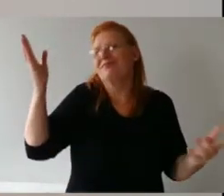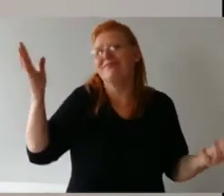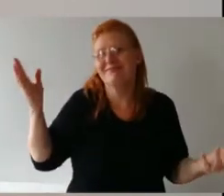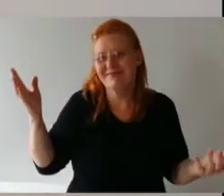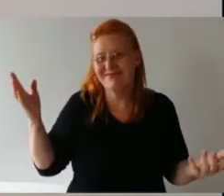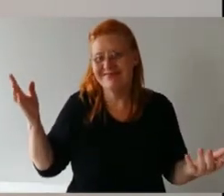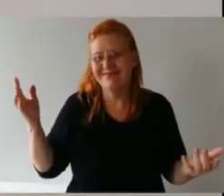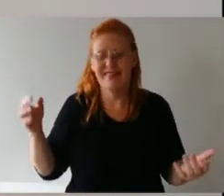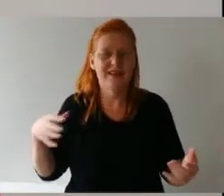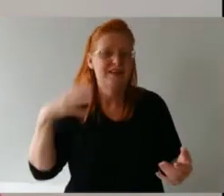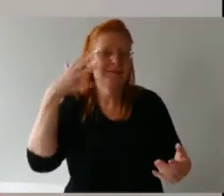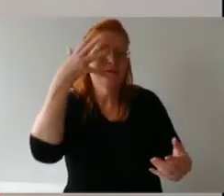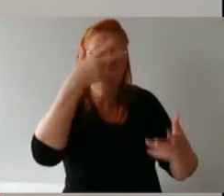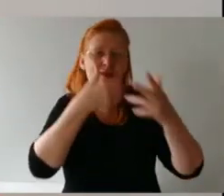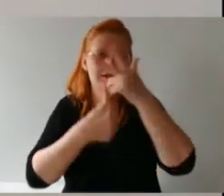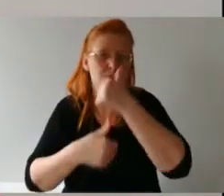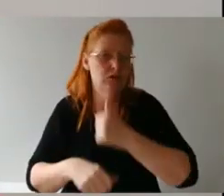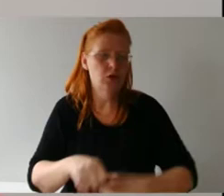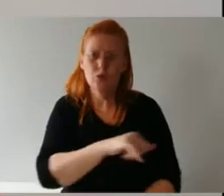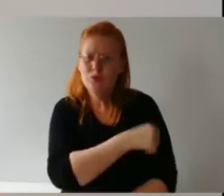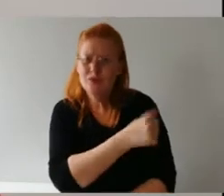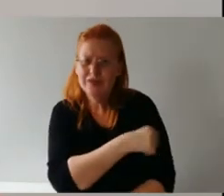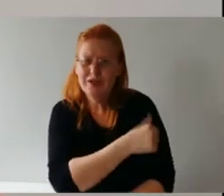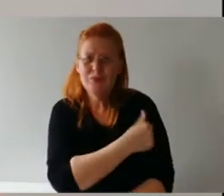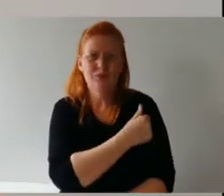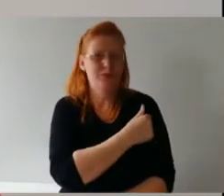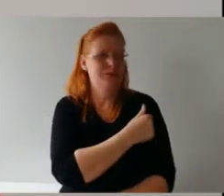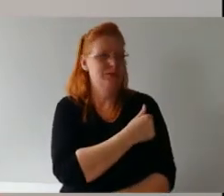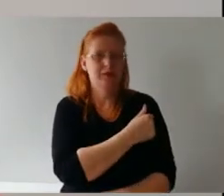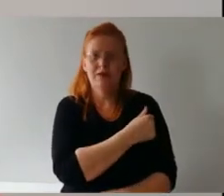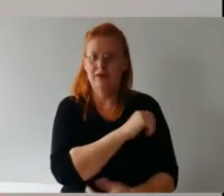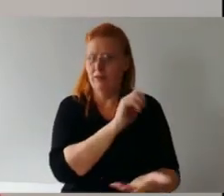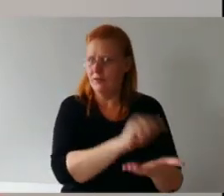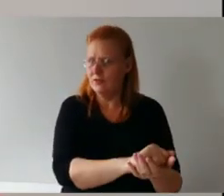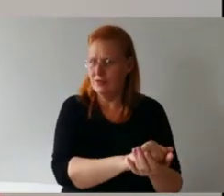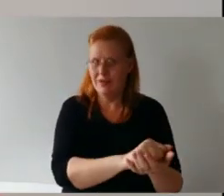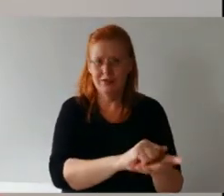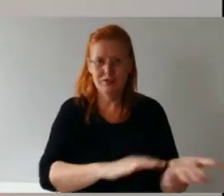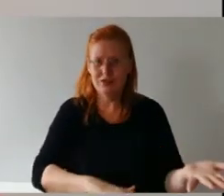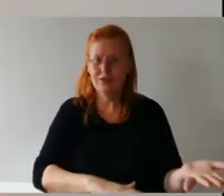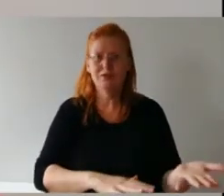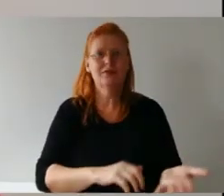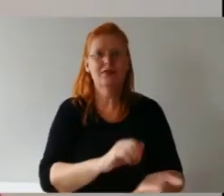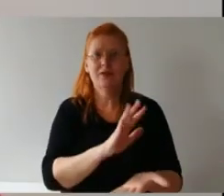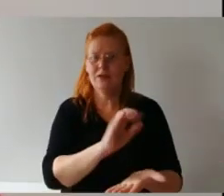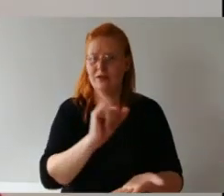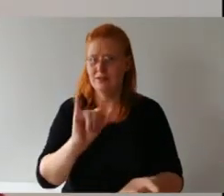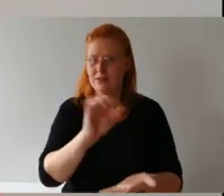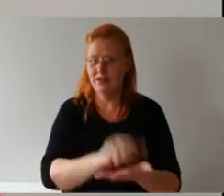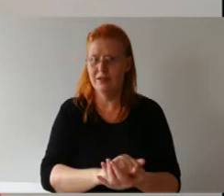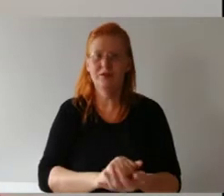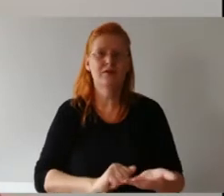As aulas dos artistas eram celebres, encantadoras. Muitos alunos, mesmo não ministrados em seus cursos,